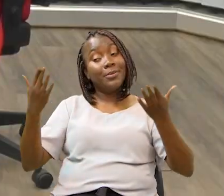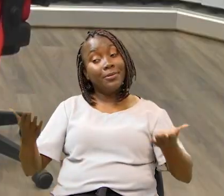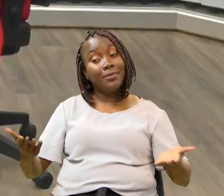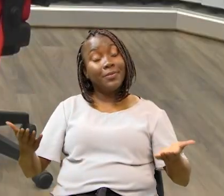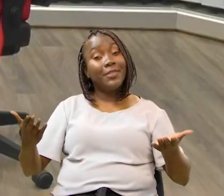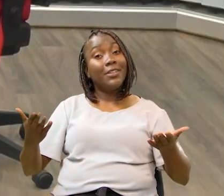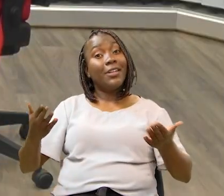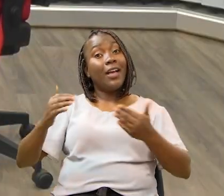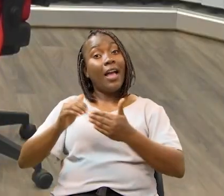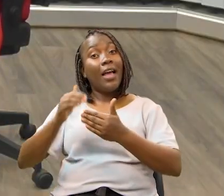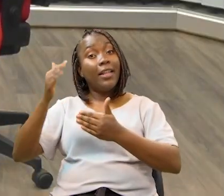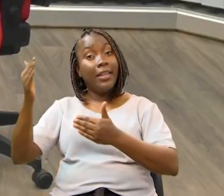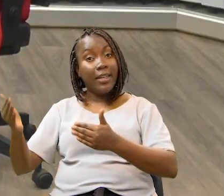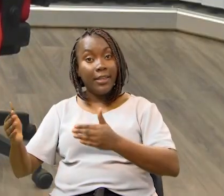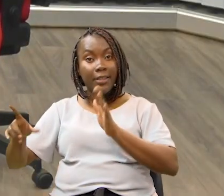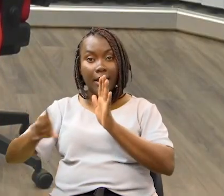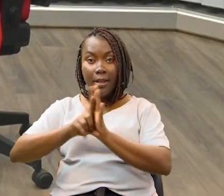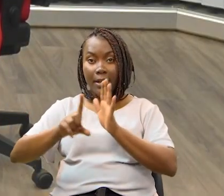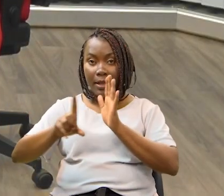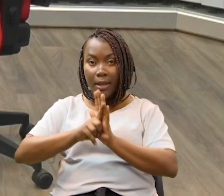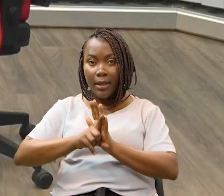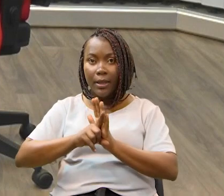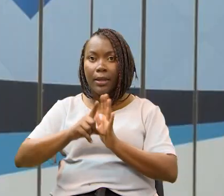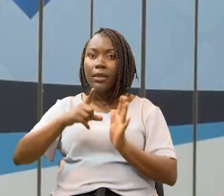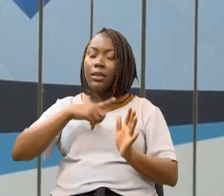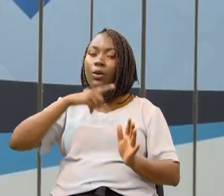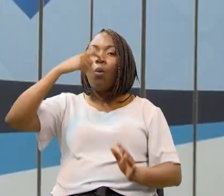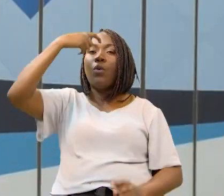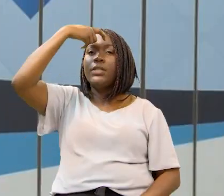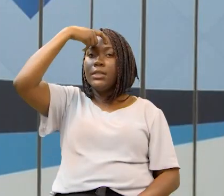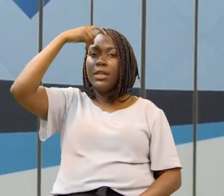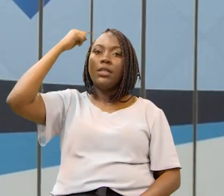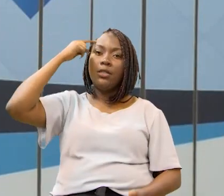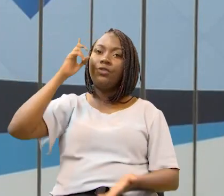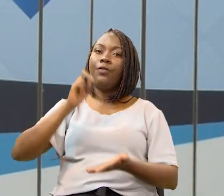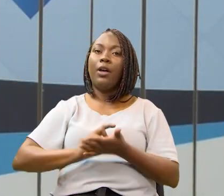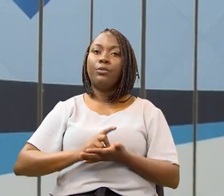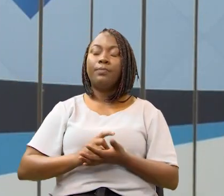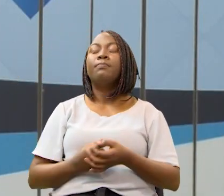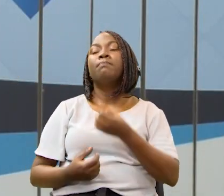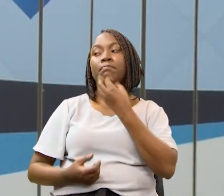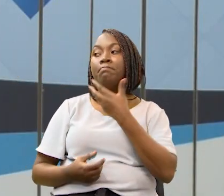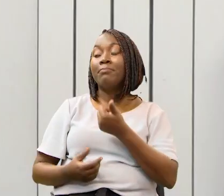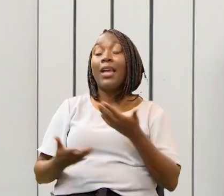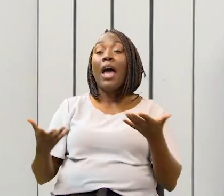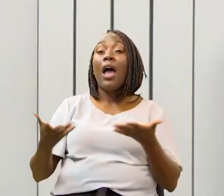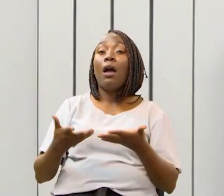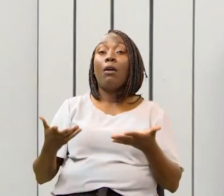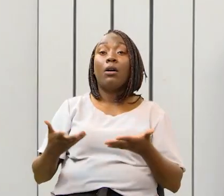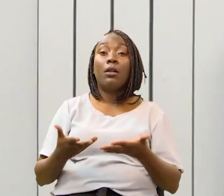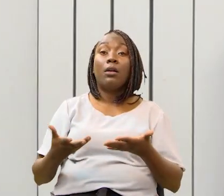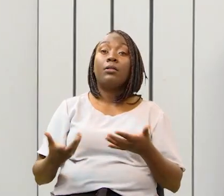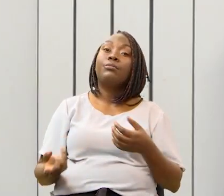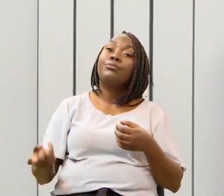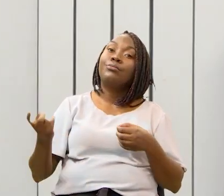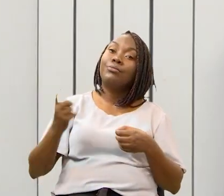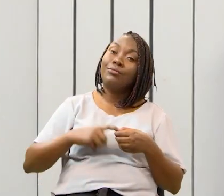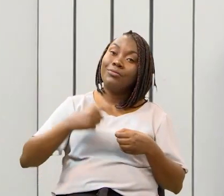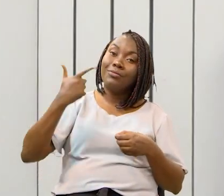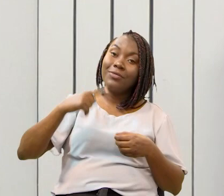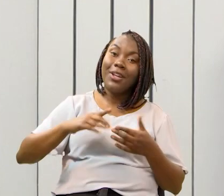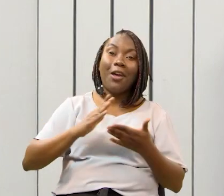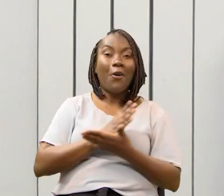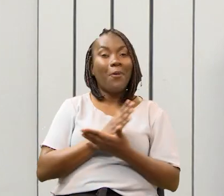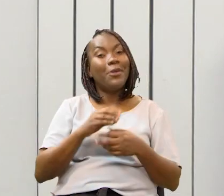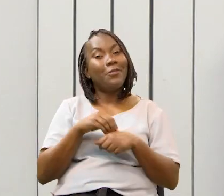que para além da lei, tenhamos a consciência, de fato. Muito bem, então olha só, vamos